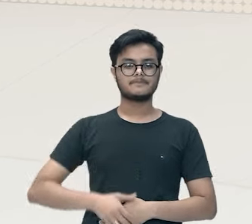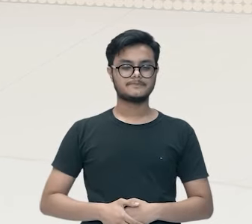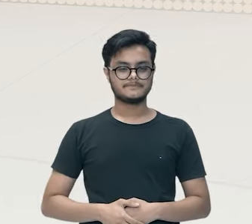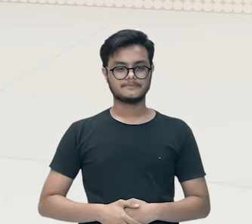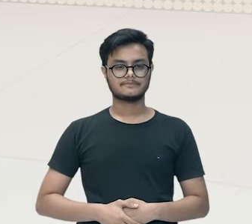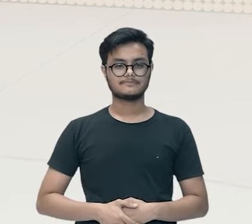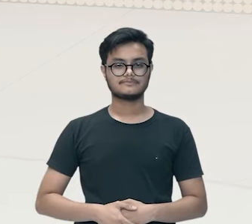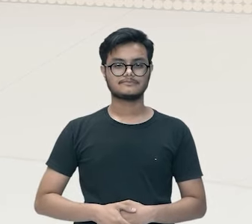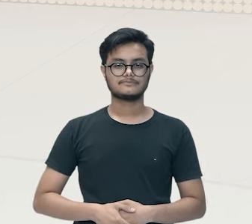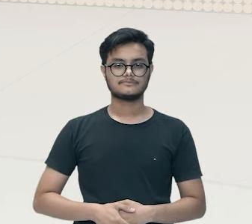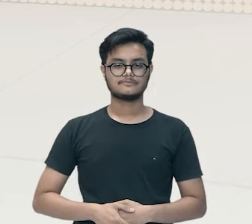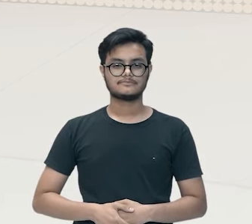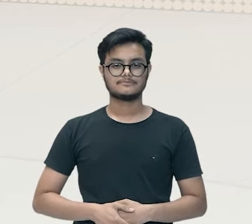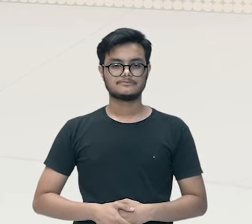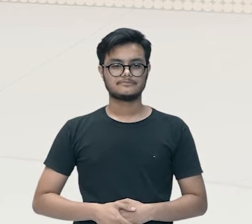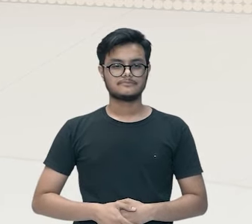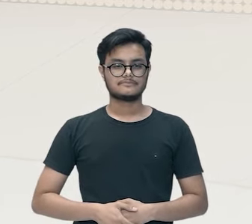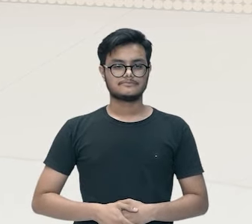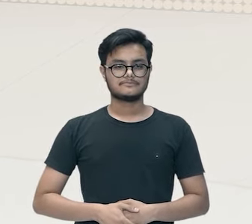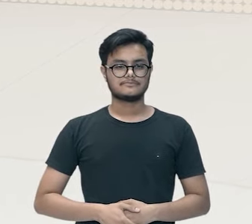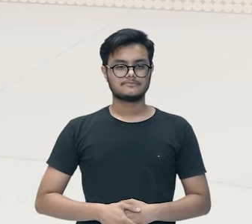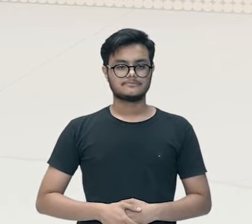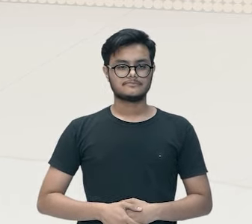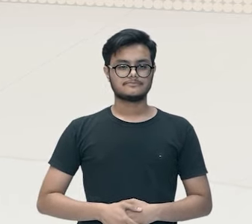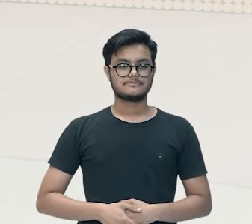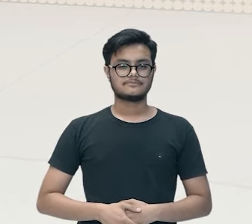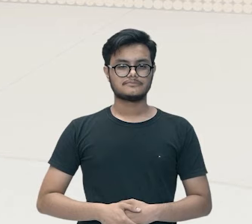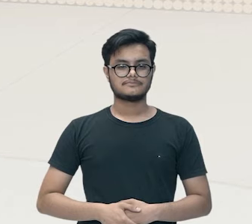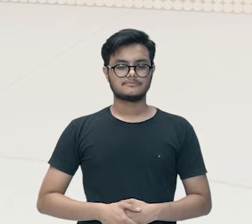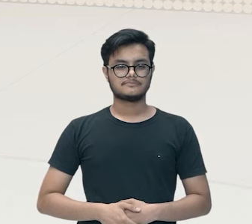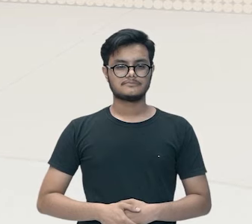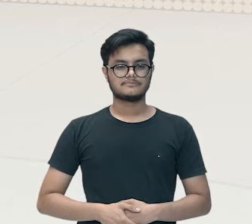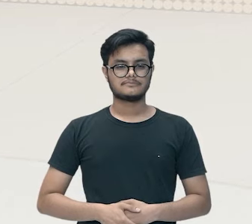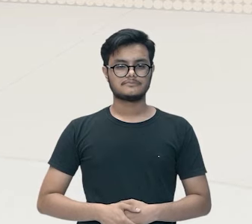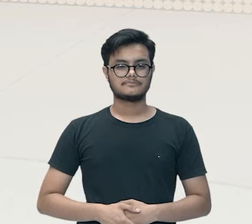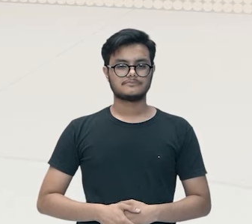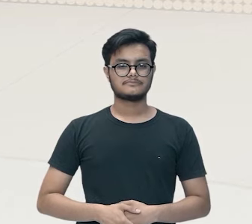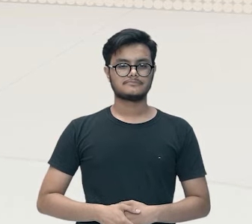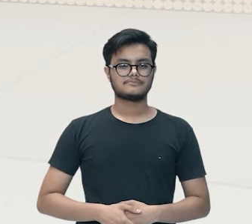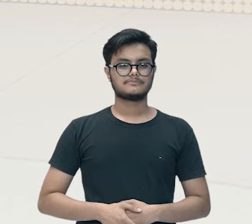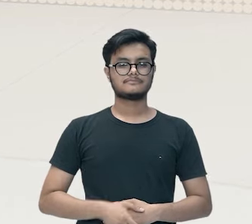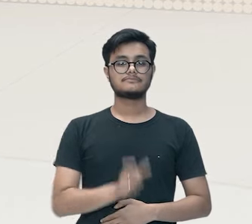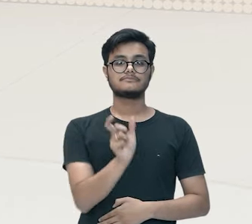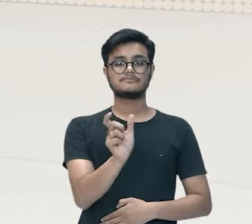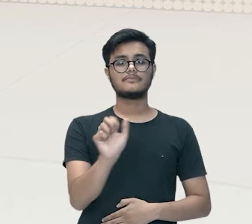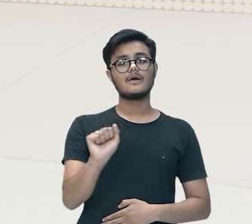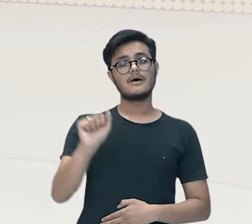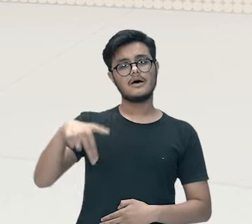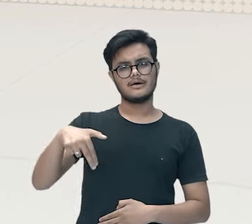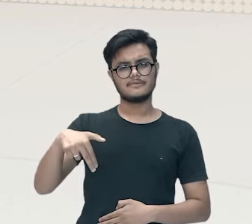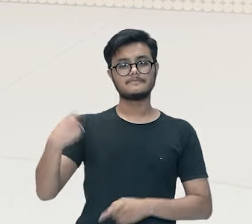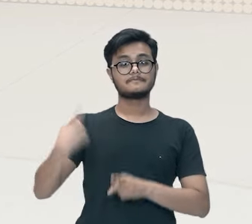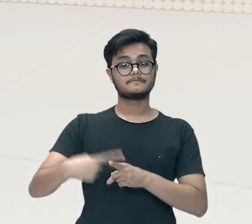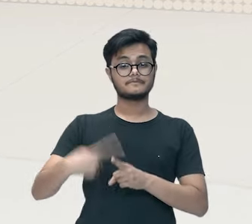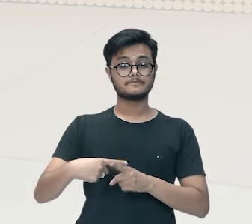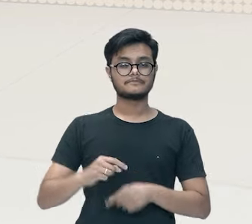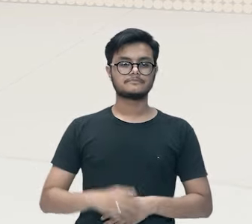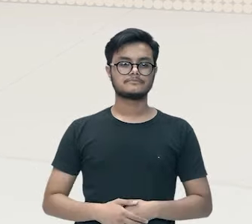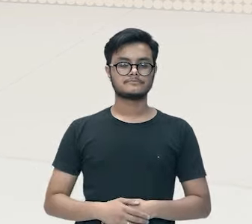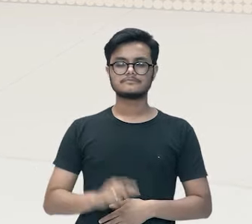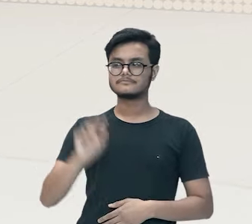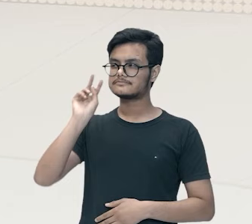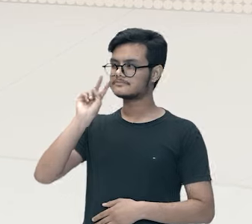2 carbonos é et. O infixo, bora dar uma olhadinha no infixo? O infixo vai ser o an. Por quê? Porque se você